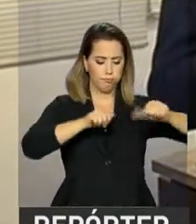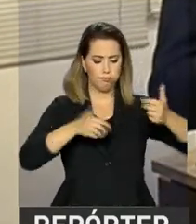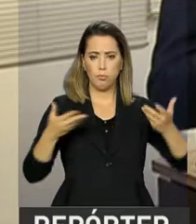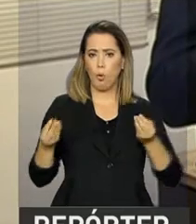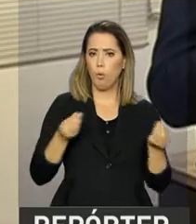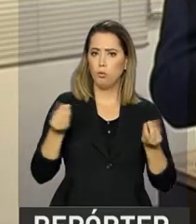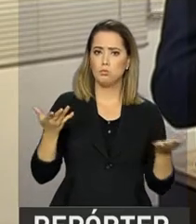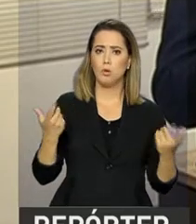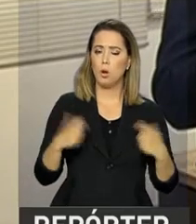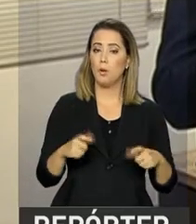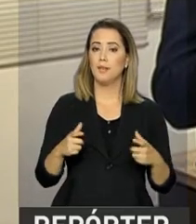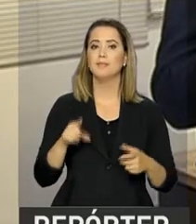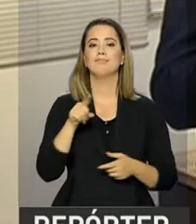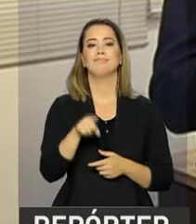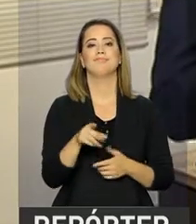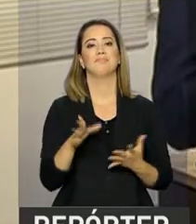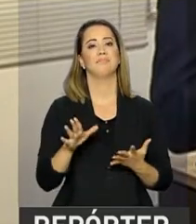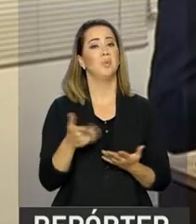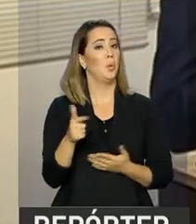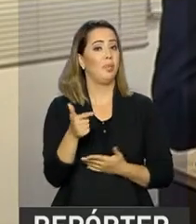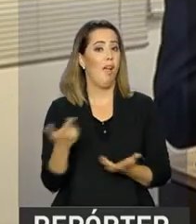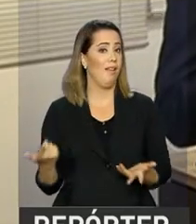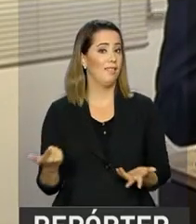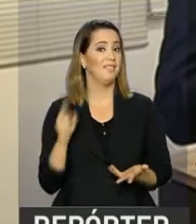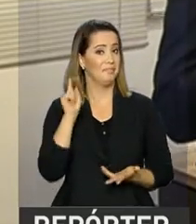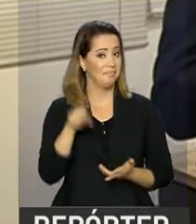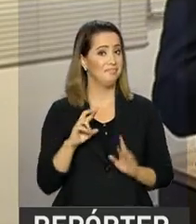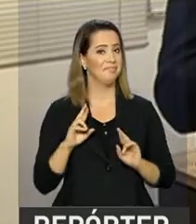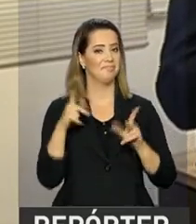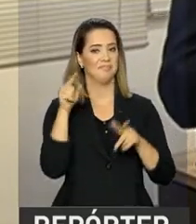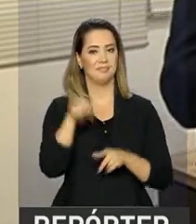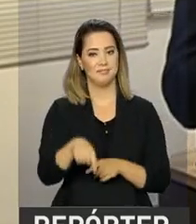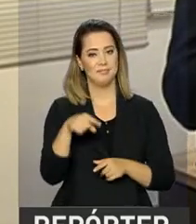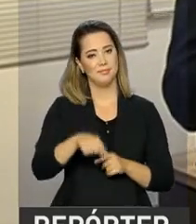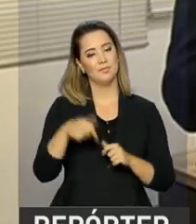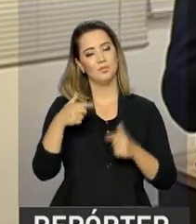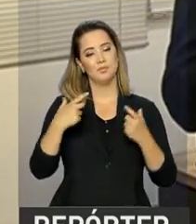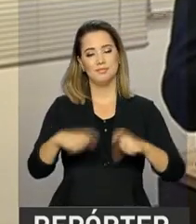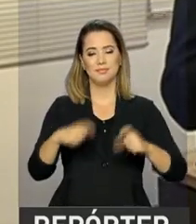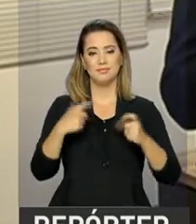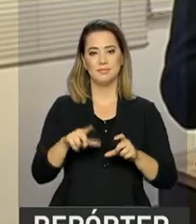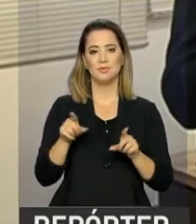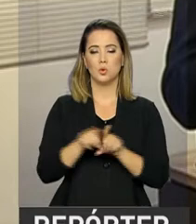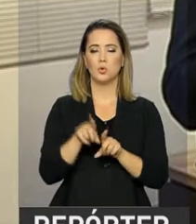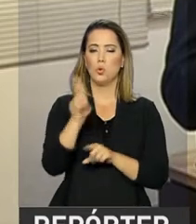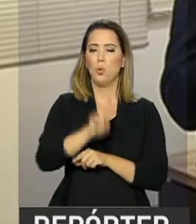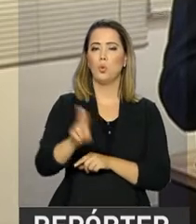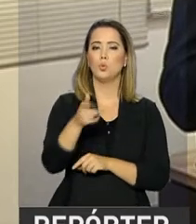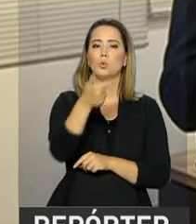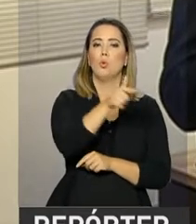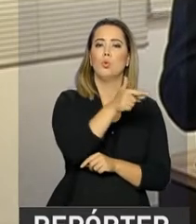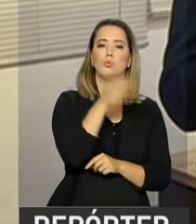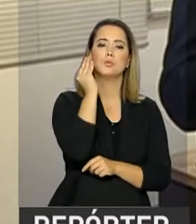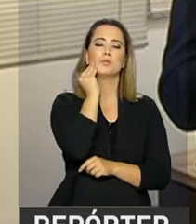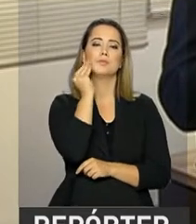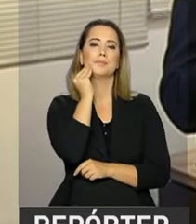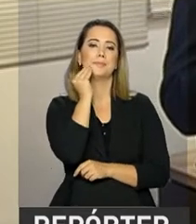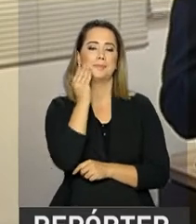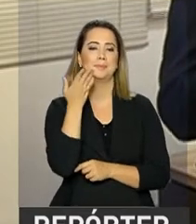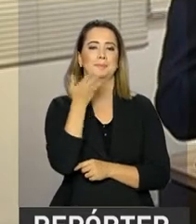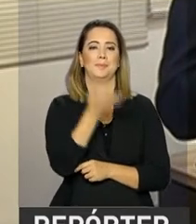métodos exatamente o diferencial deste laboratório que utiliza meios alternativos para obter os resultados desejados